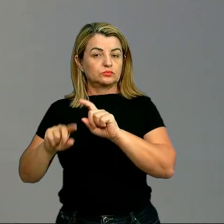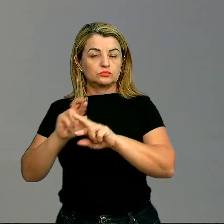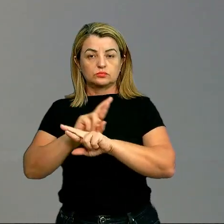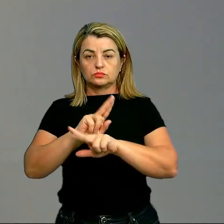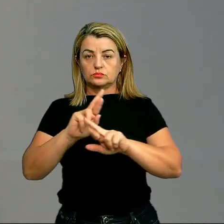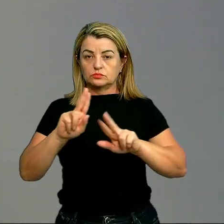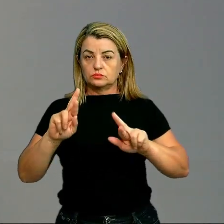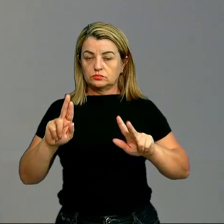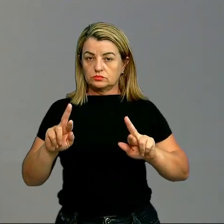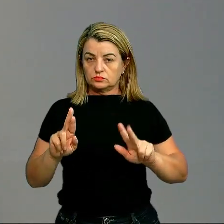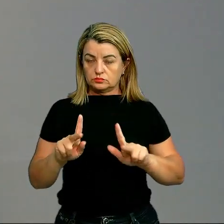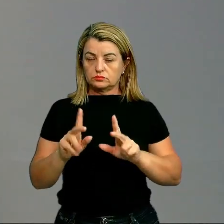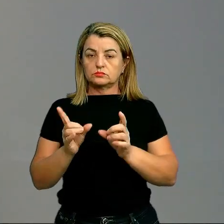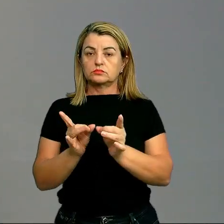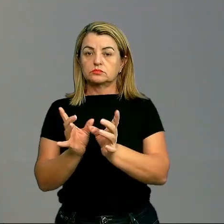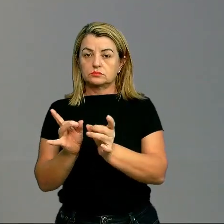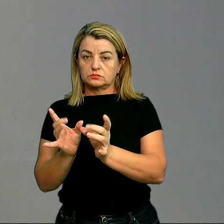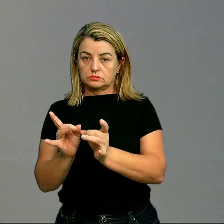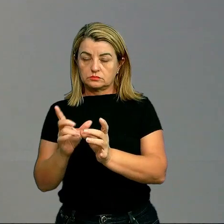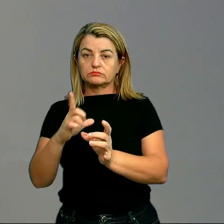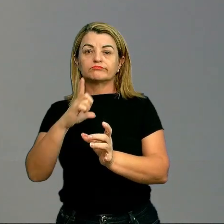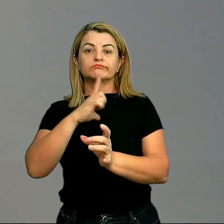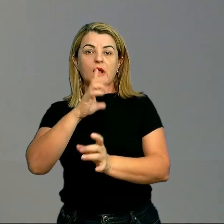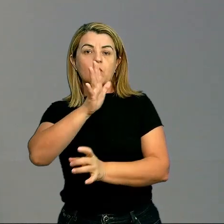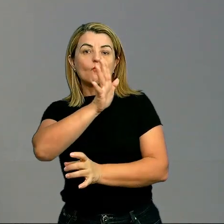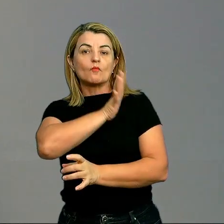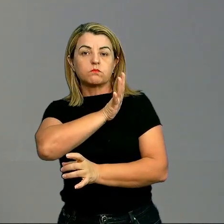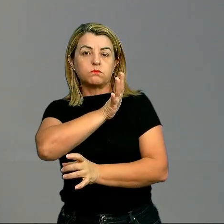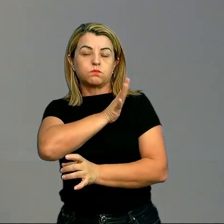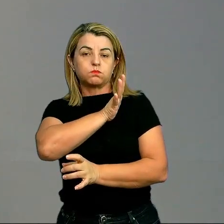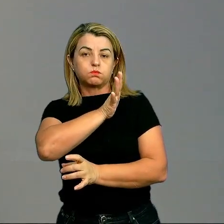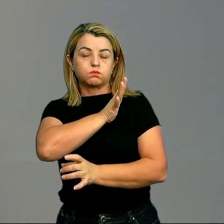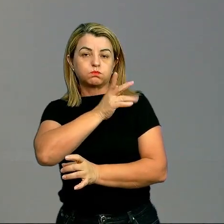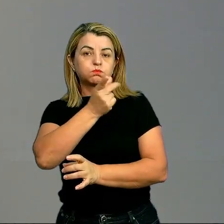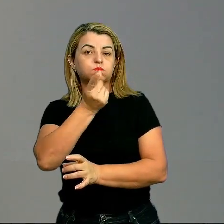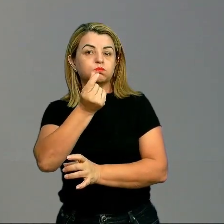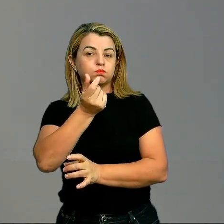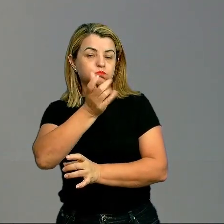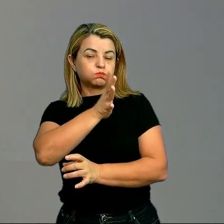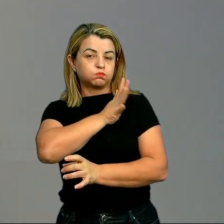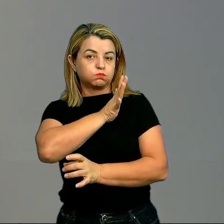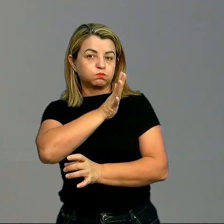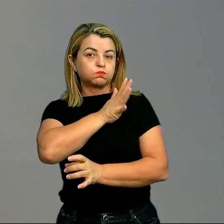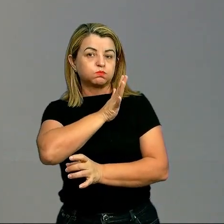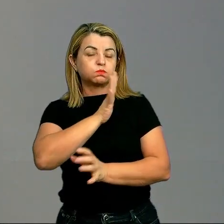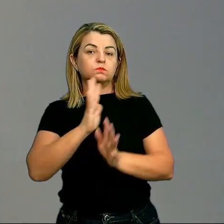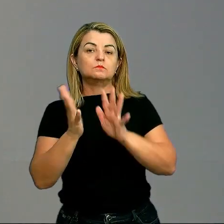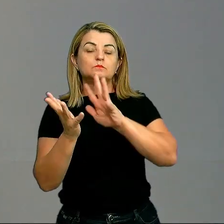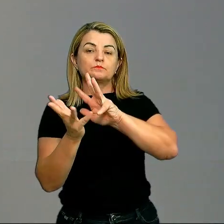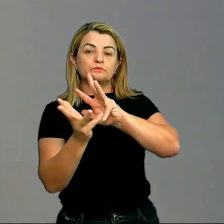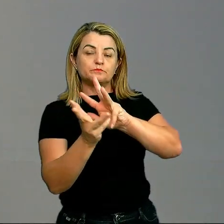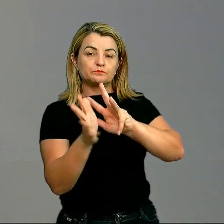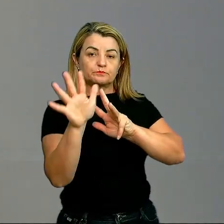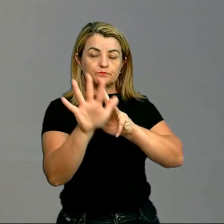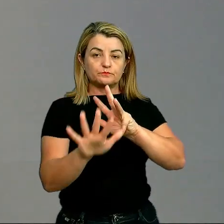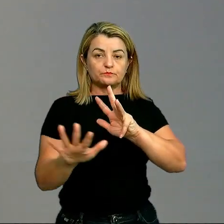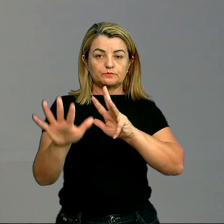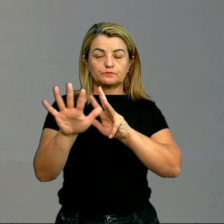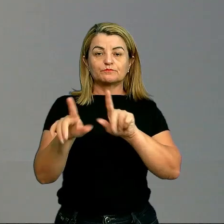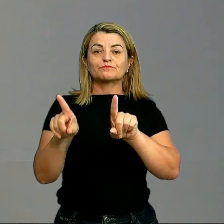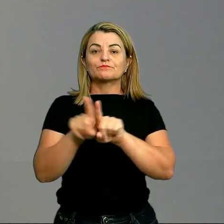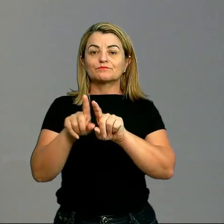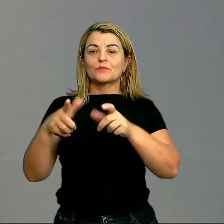consumidor, vai levar ao enriquecimento de muitas nações e, consequentemente, vai levar também a um